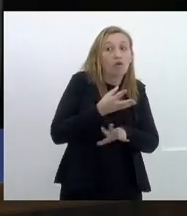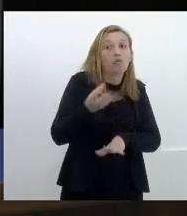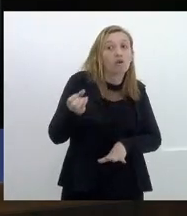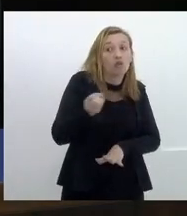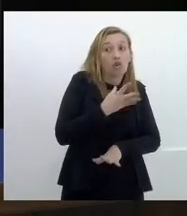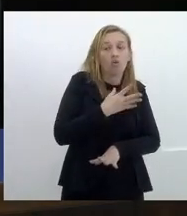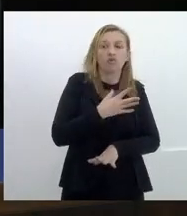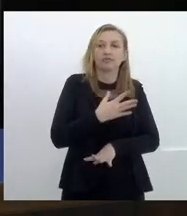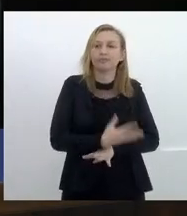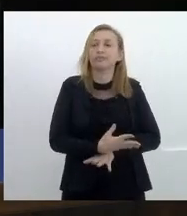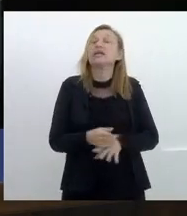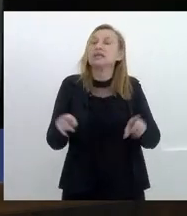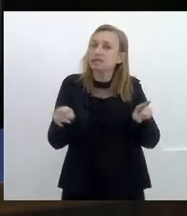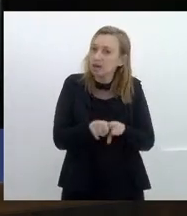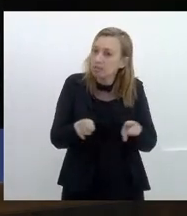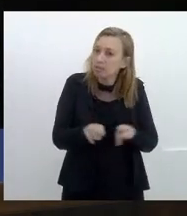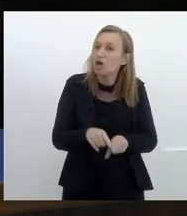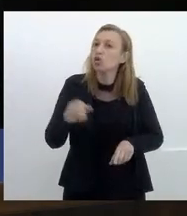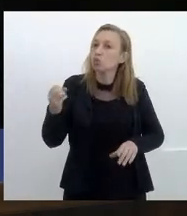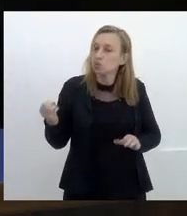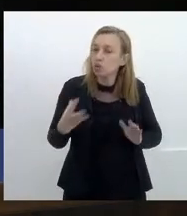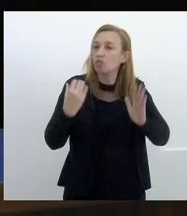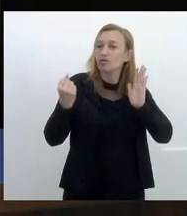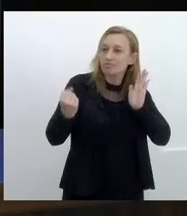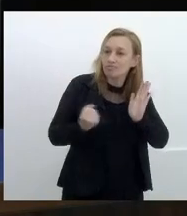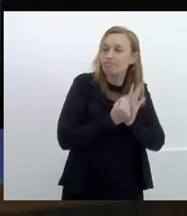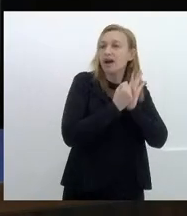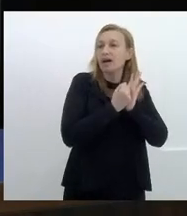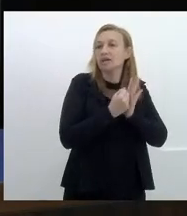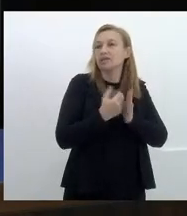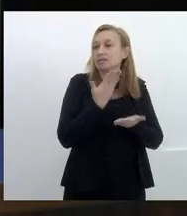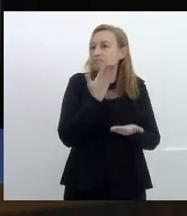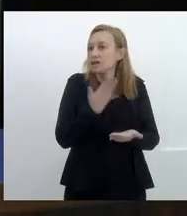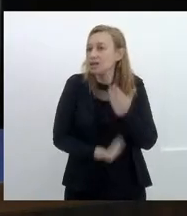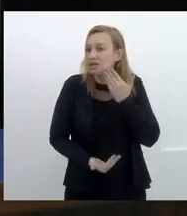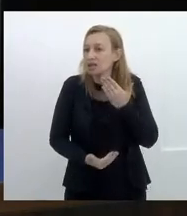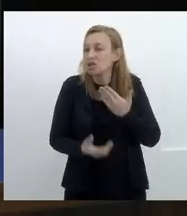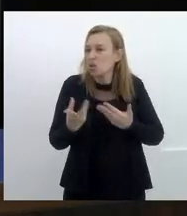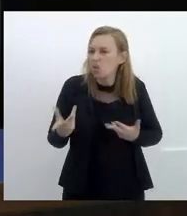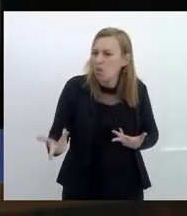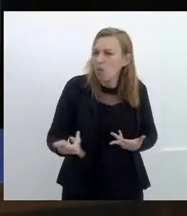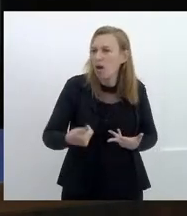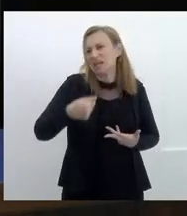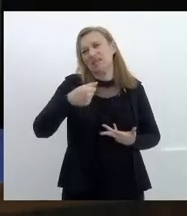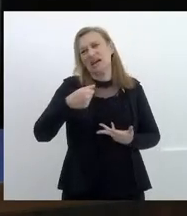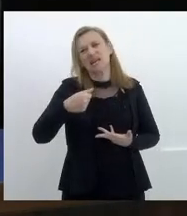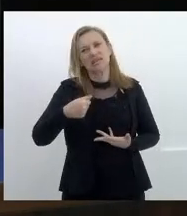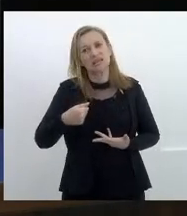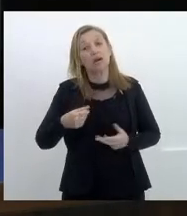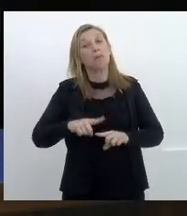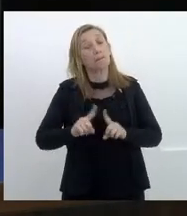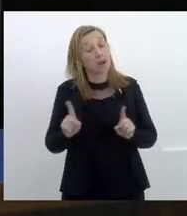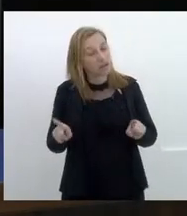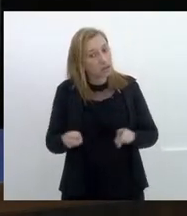e também houve um novo Impacto né se perdeu qualidade mas também houve